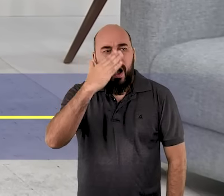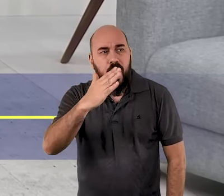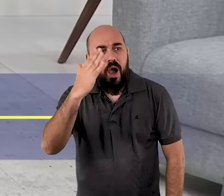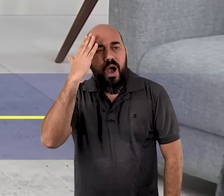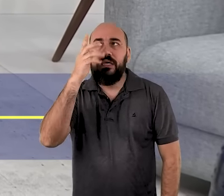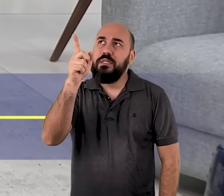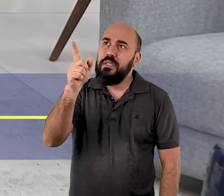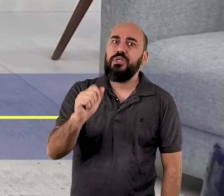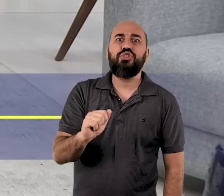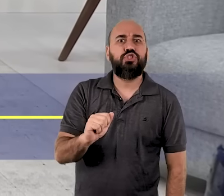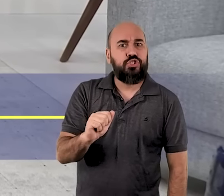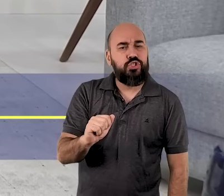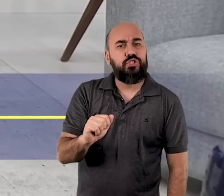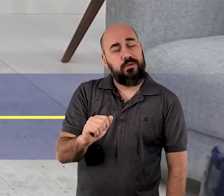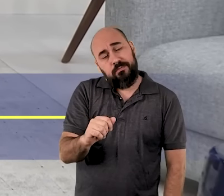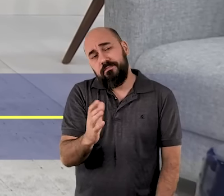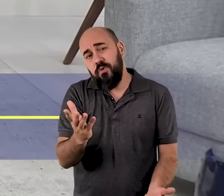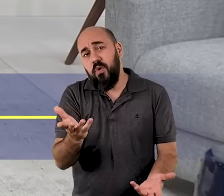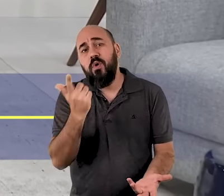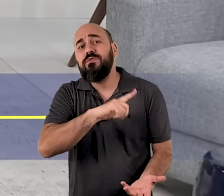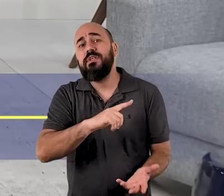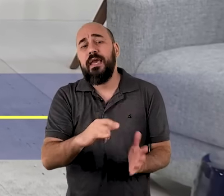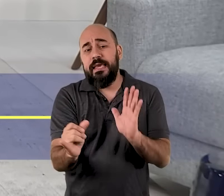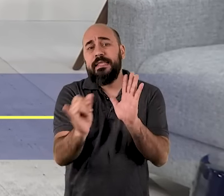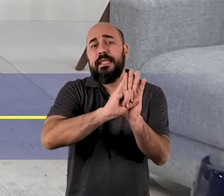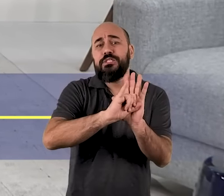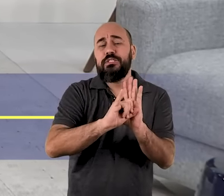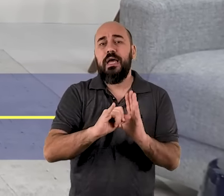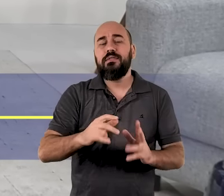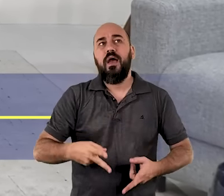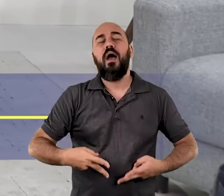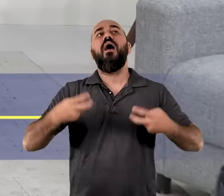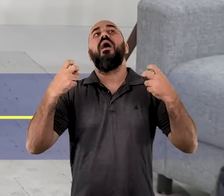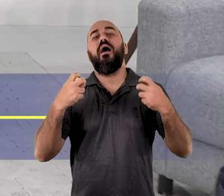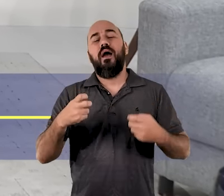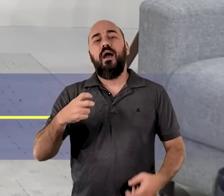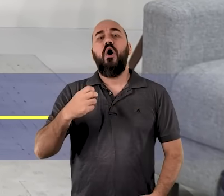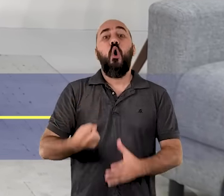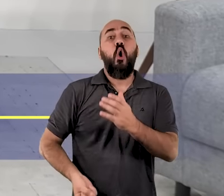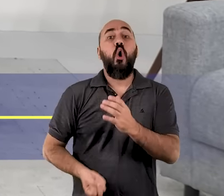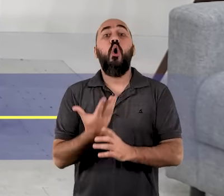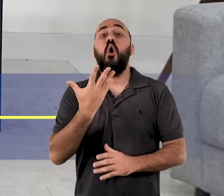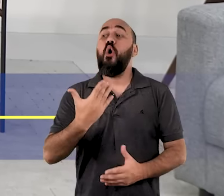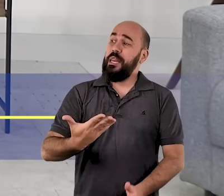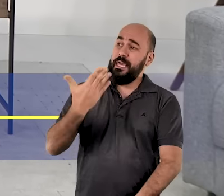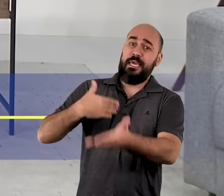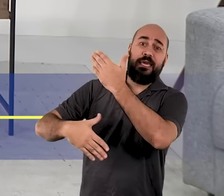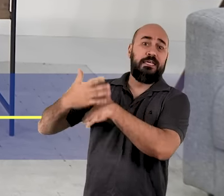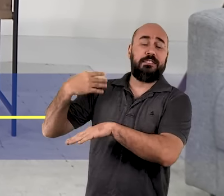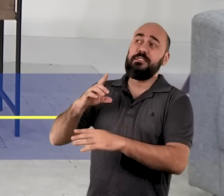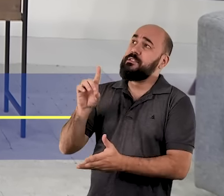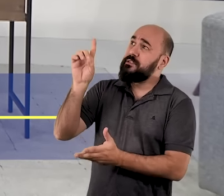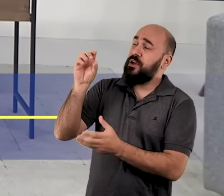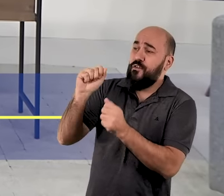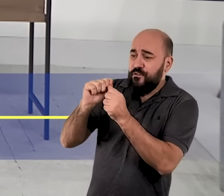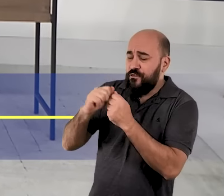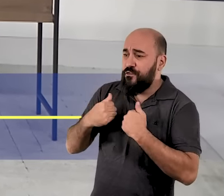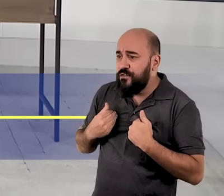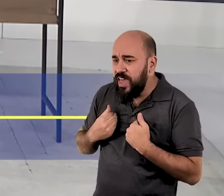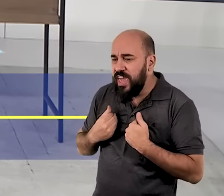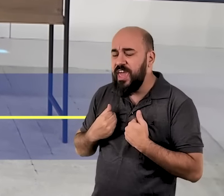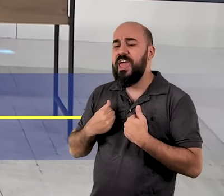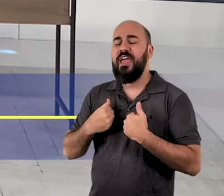origem e sua identidade. É nessa conexão com o nosso Criador que nós compreendemos o sentido, o propósito,